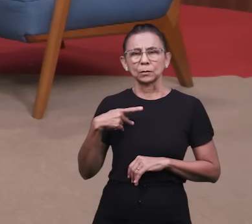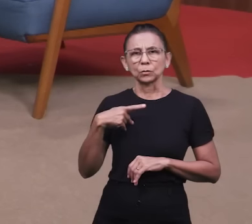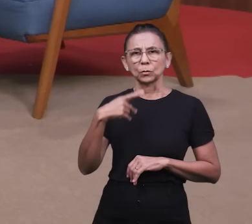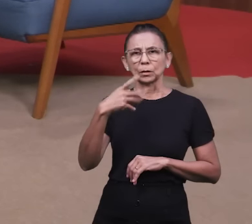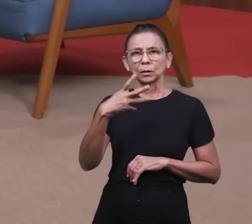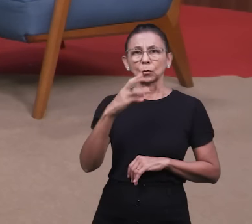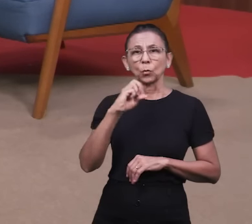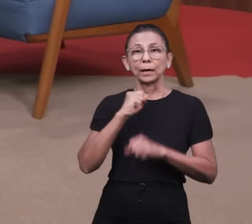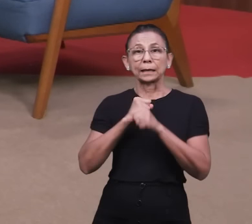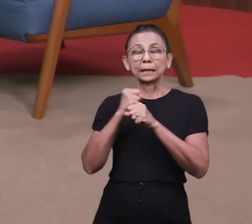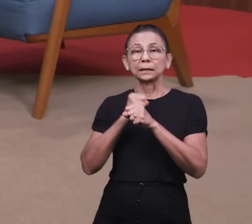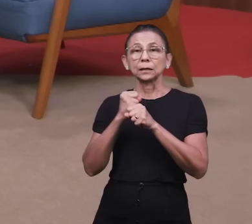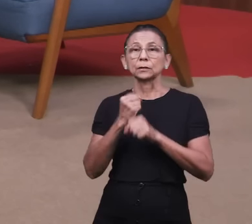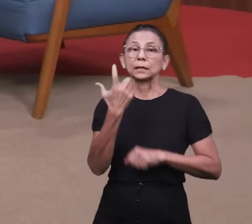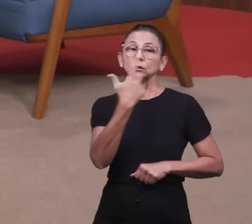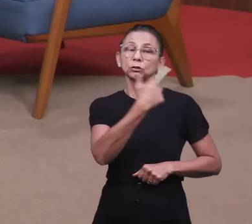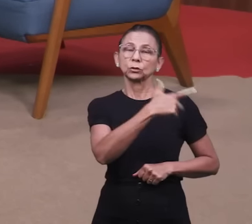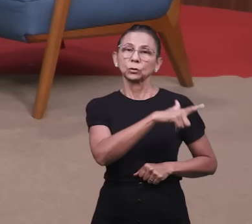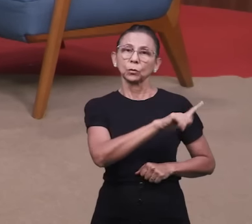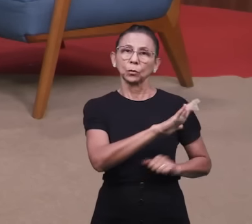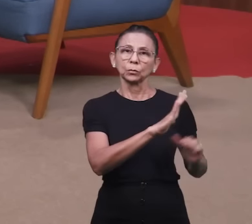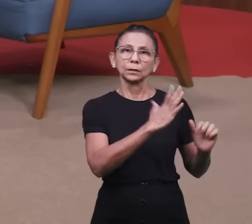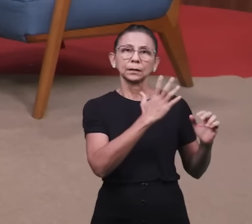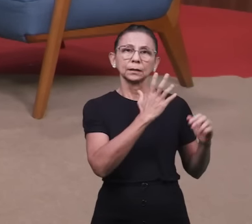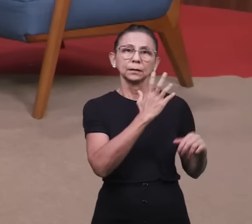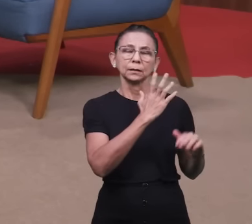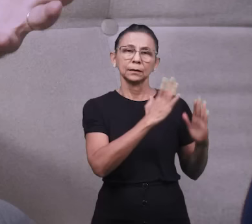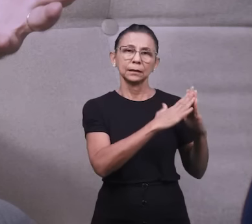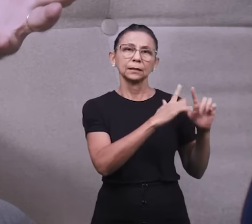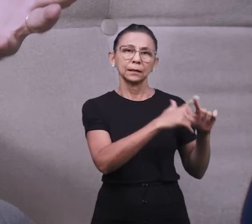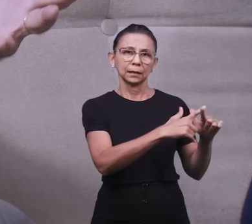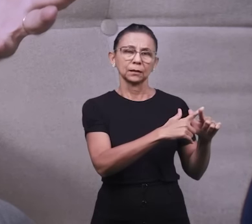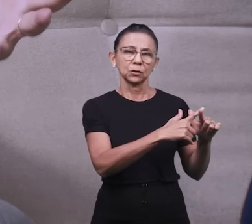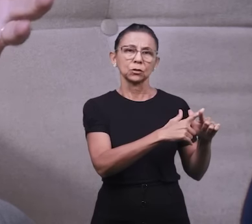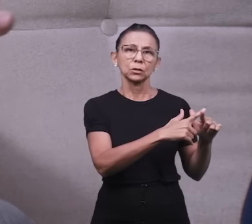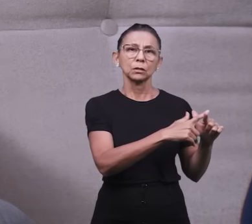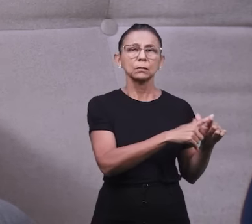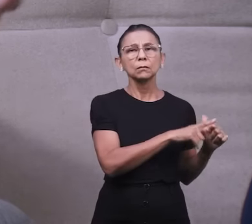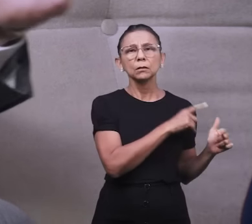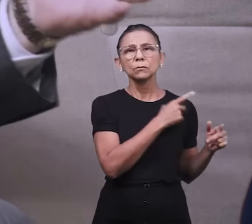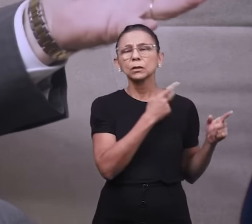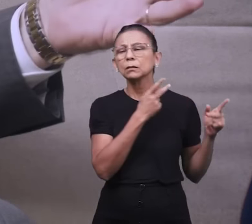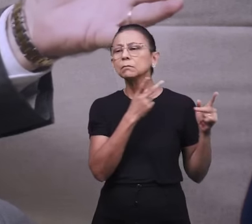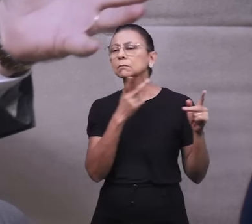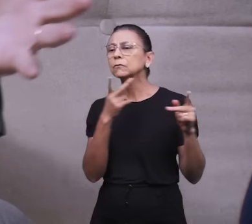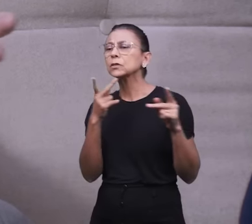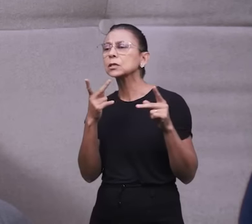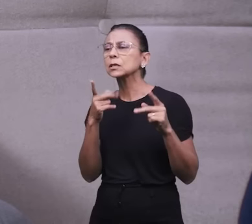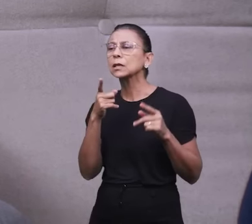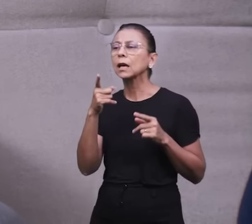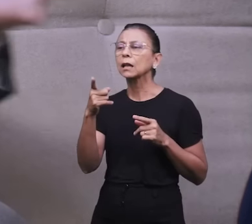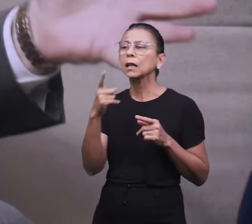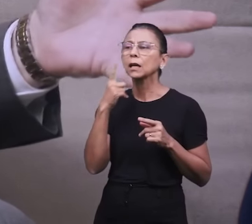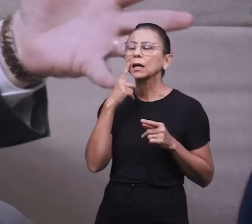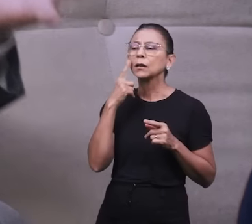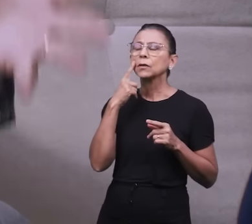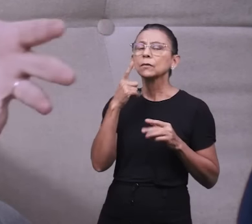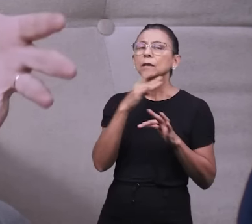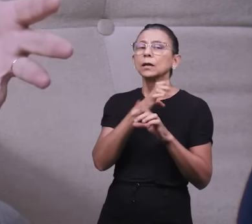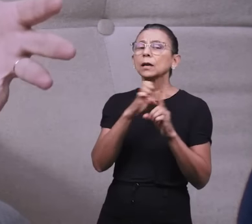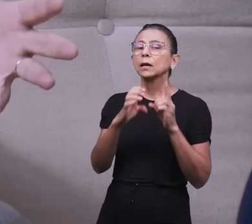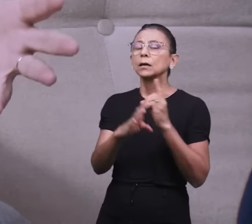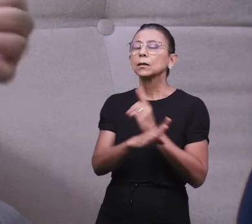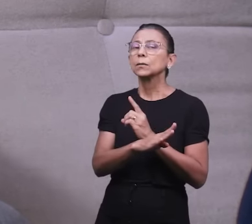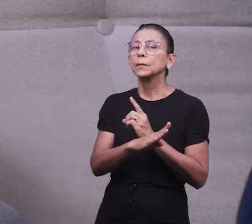e ele foi assistir a escola bíblica assistiu o livro de Cantares Salomão e discutindou para ele ele já está na igreja